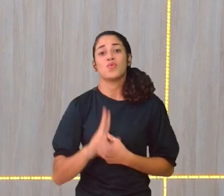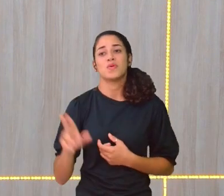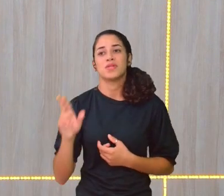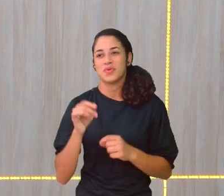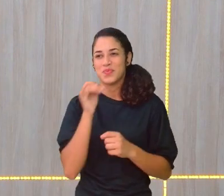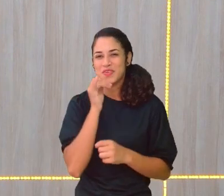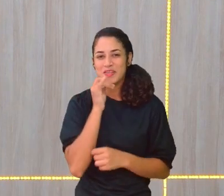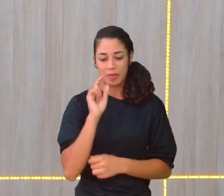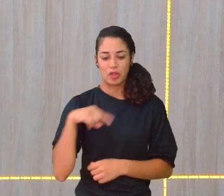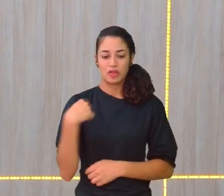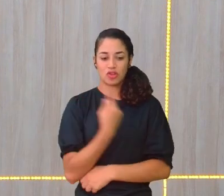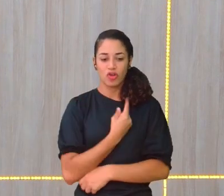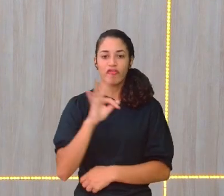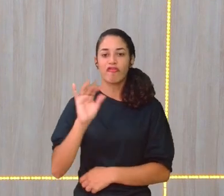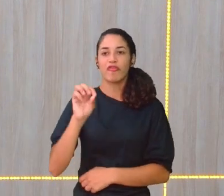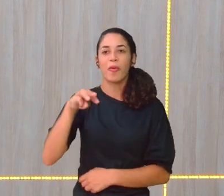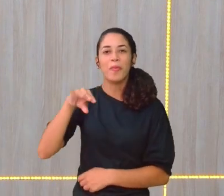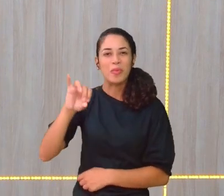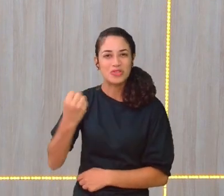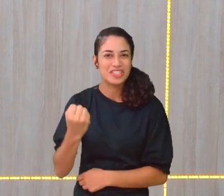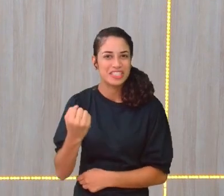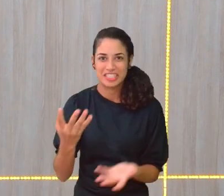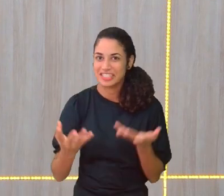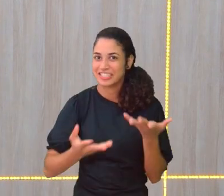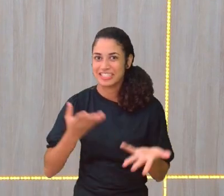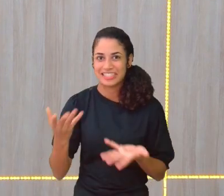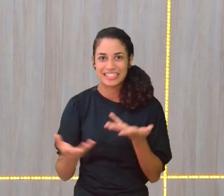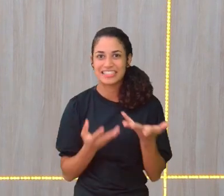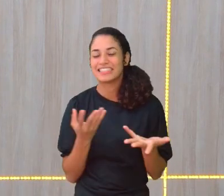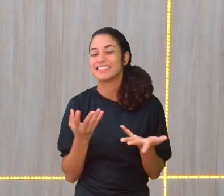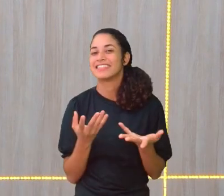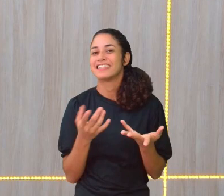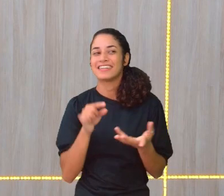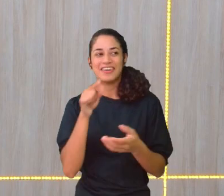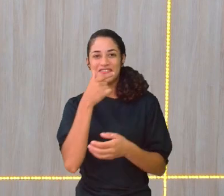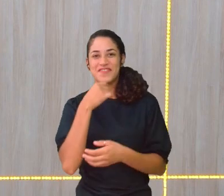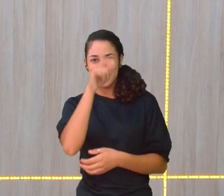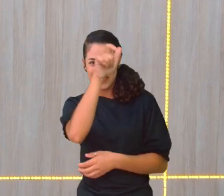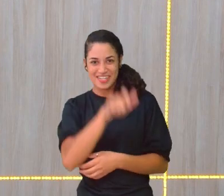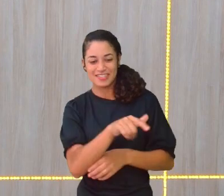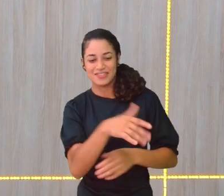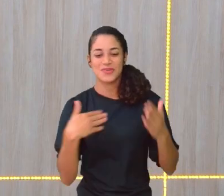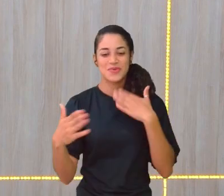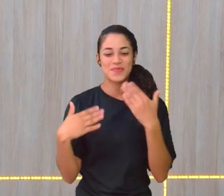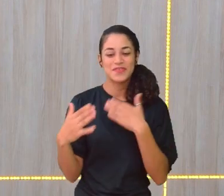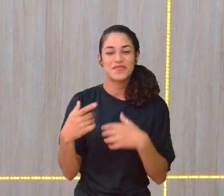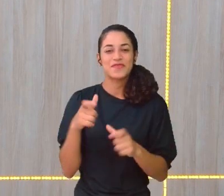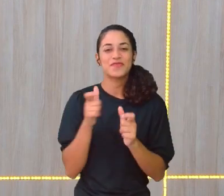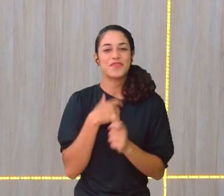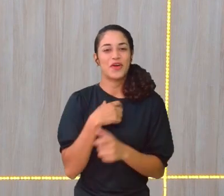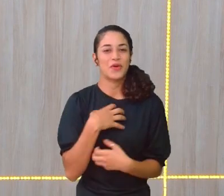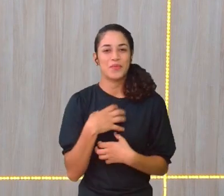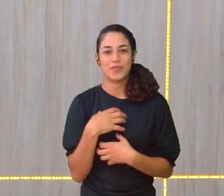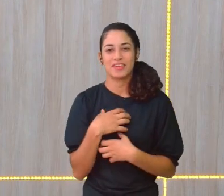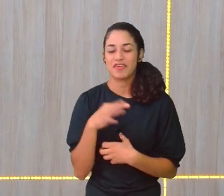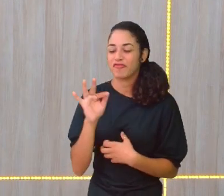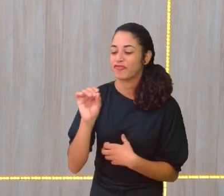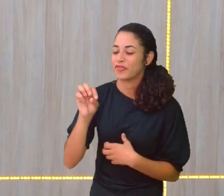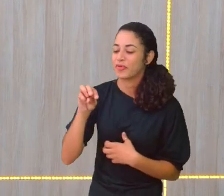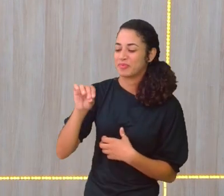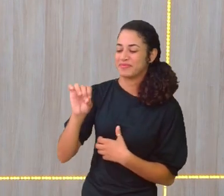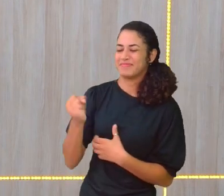fomos, não é? Que o rapaz, não é, se comunica e foi julgado, não é, por esse agente